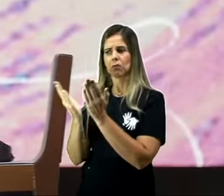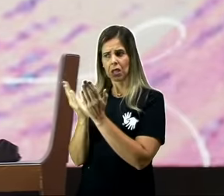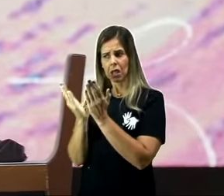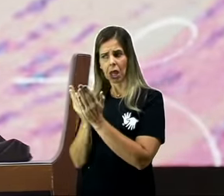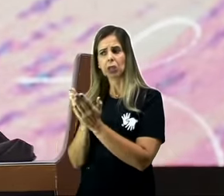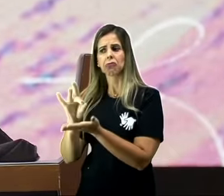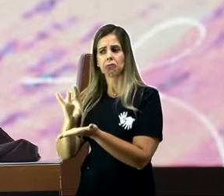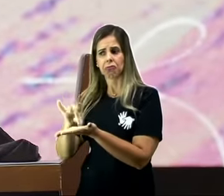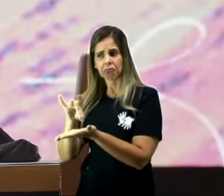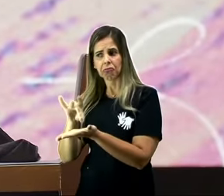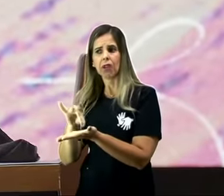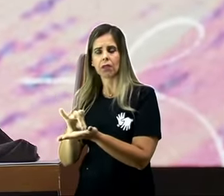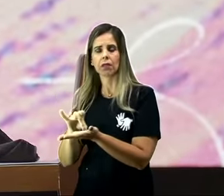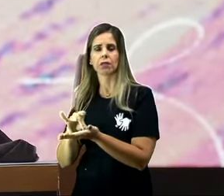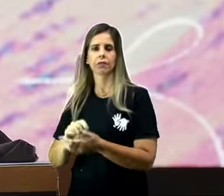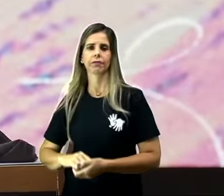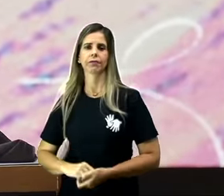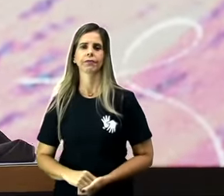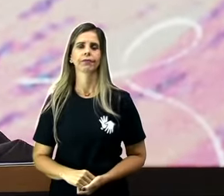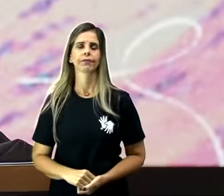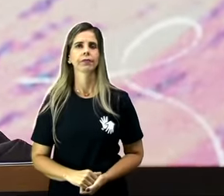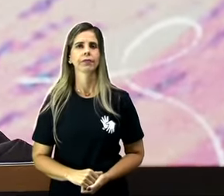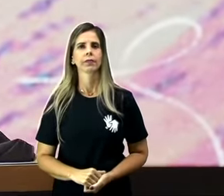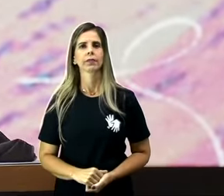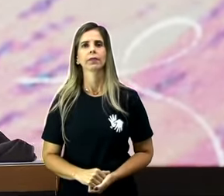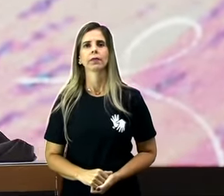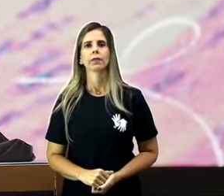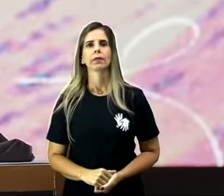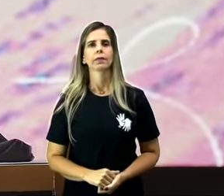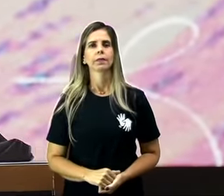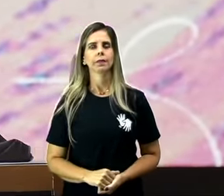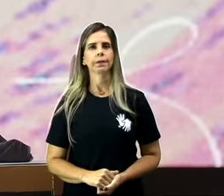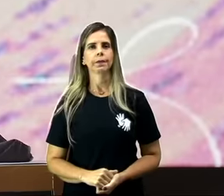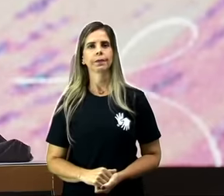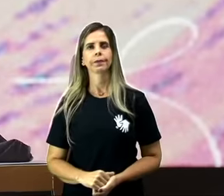ficar mais ligado. Quem está comigo e está entendendo isso aqui hoje?